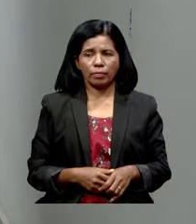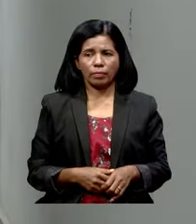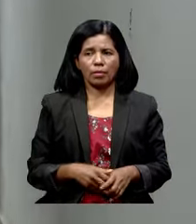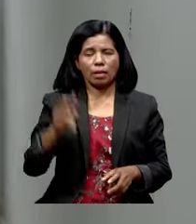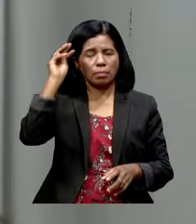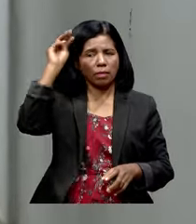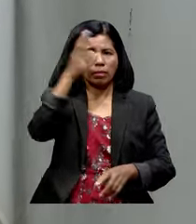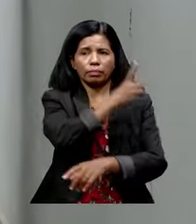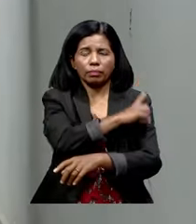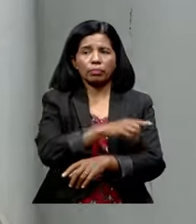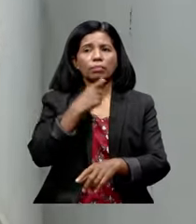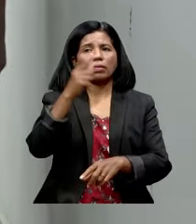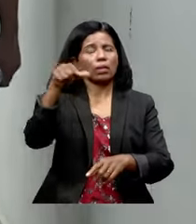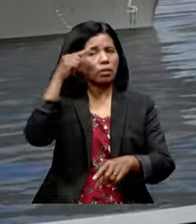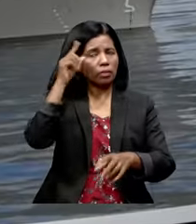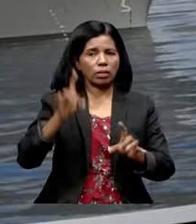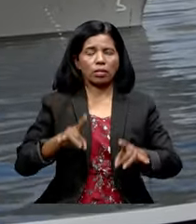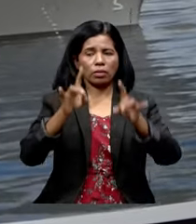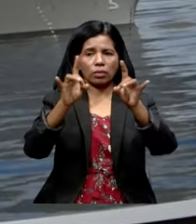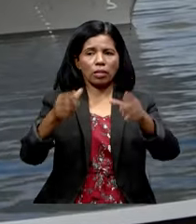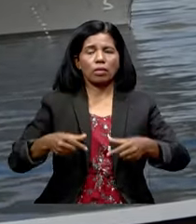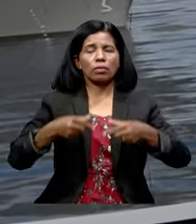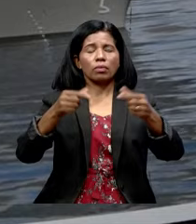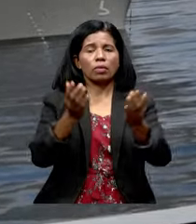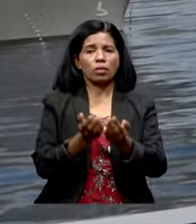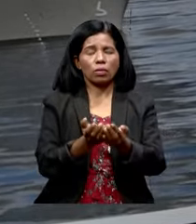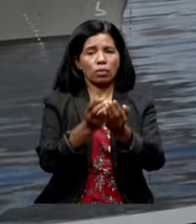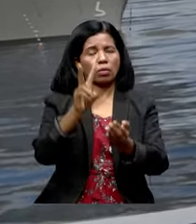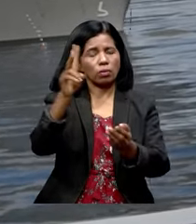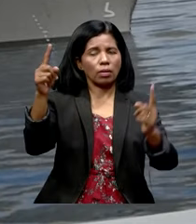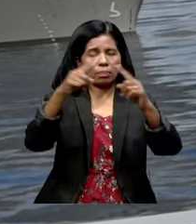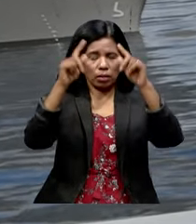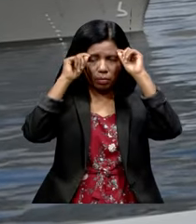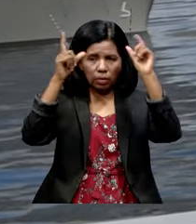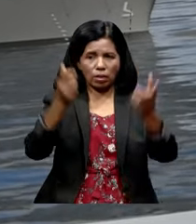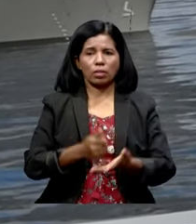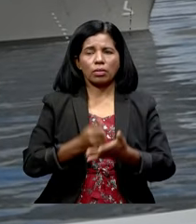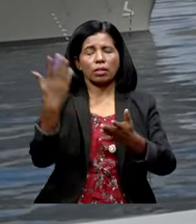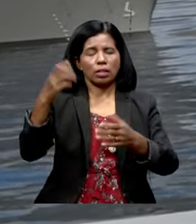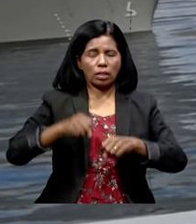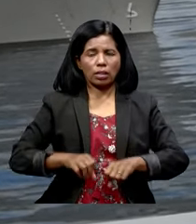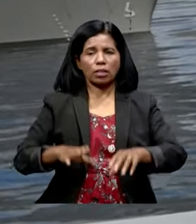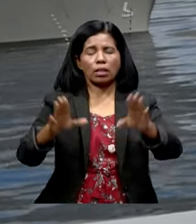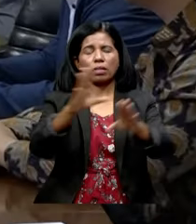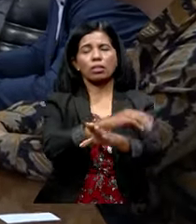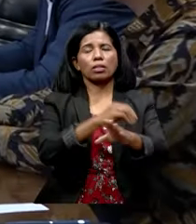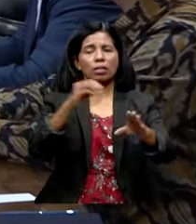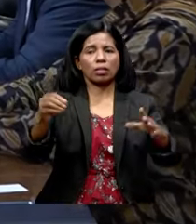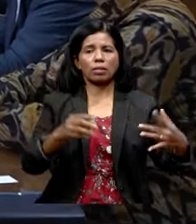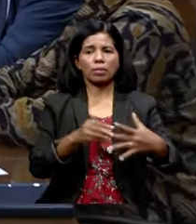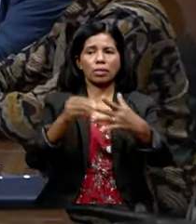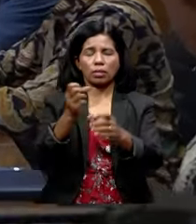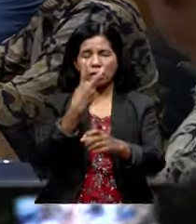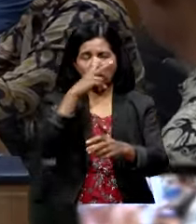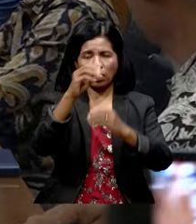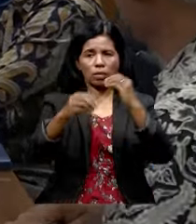Ministro de Defesa Ateten, Governo Austrália oferece Rua ba Timor-Leste, onde apoia a operação e a parte sul no norte, liu atual